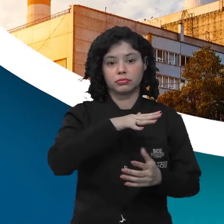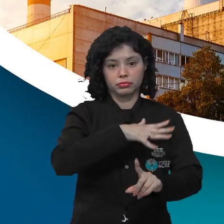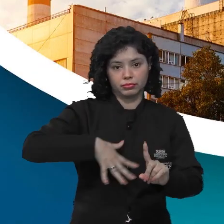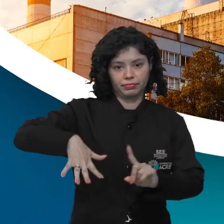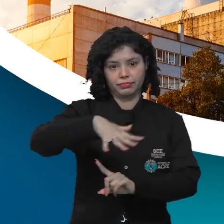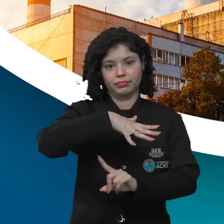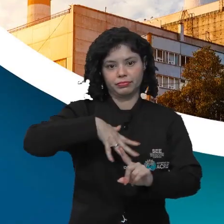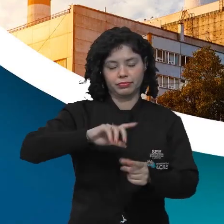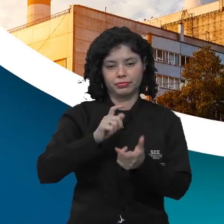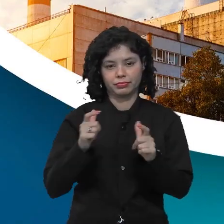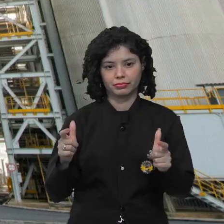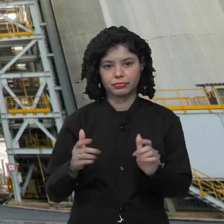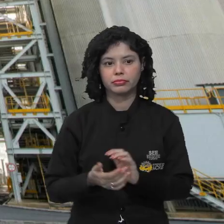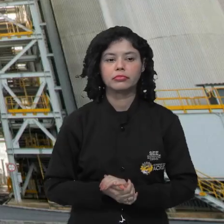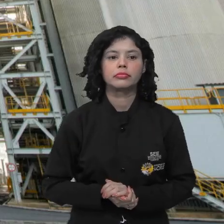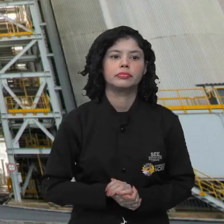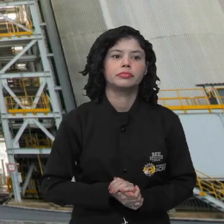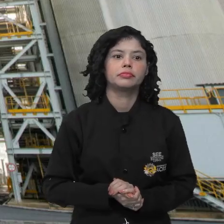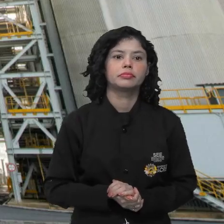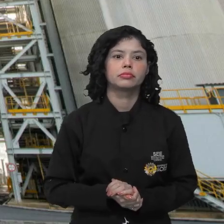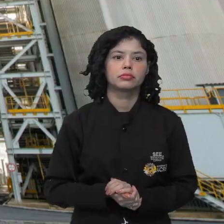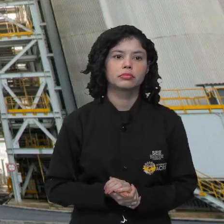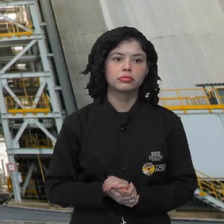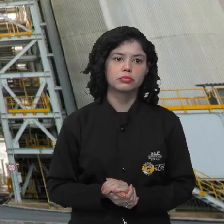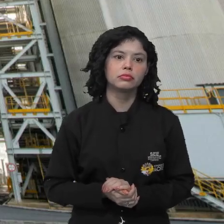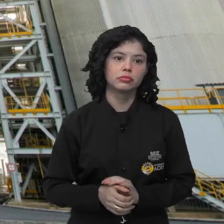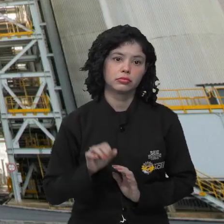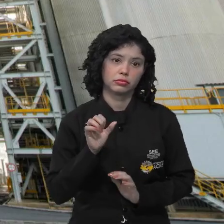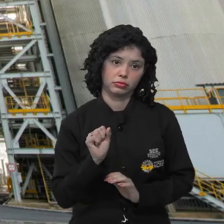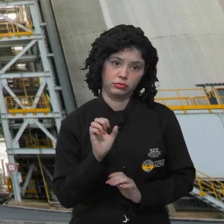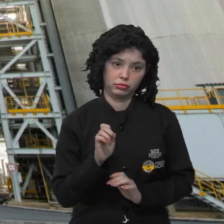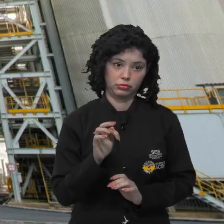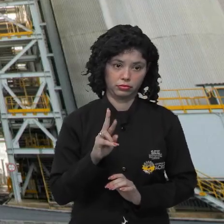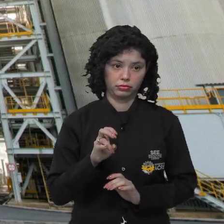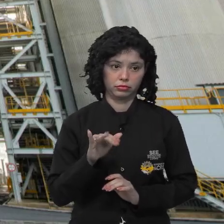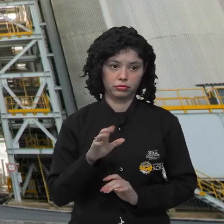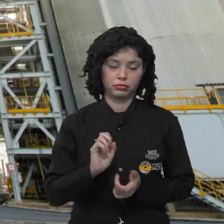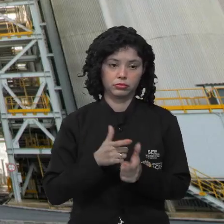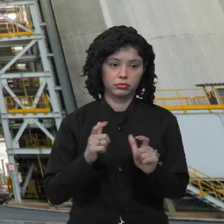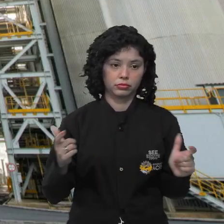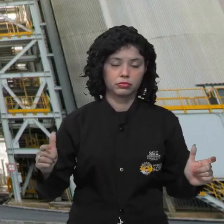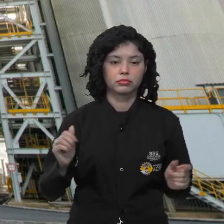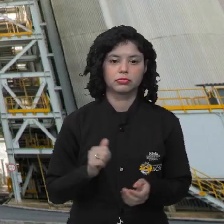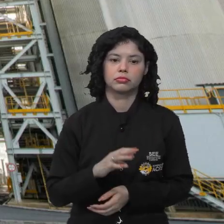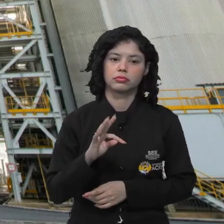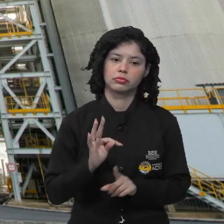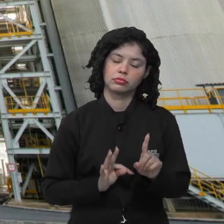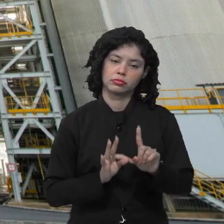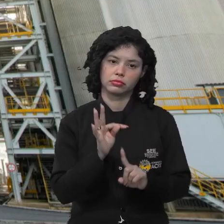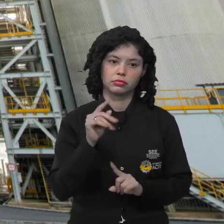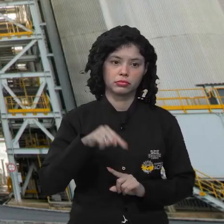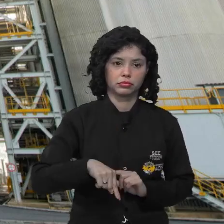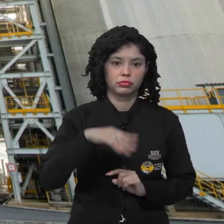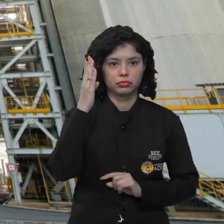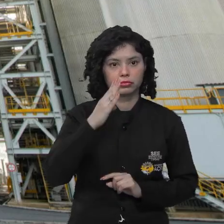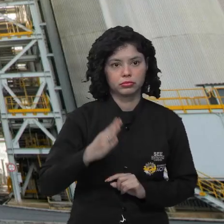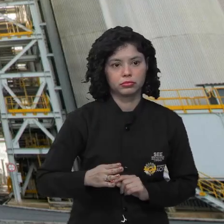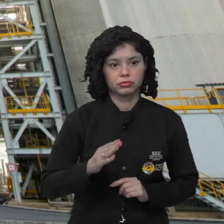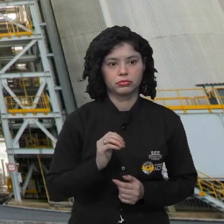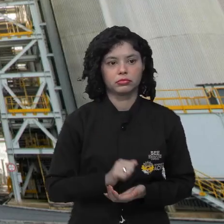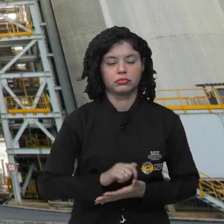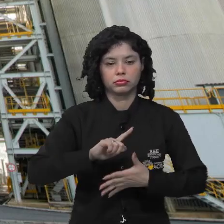custo ambiental. Aqui a gente tem o Porto de Sergipe, que é a maior usina termoelétrica aqui da